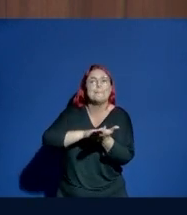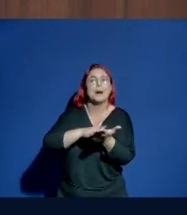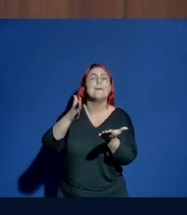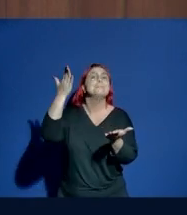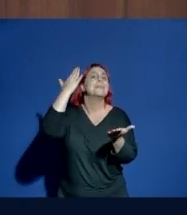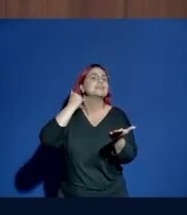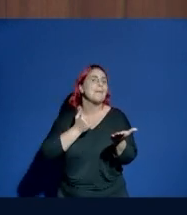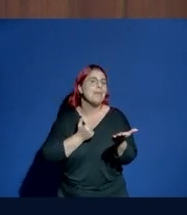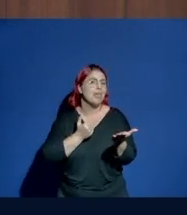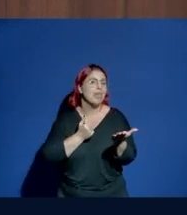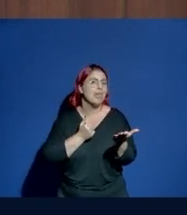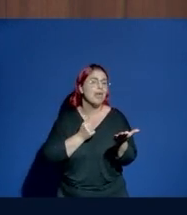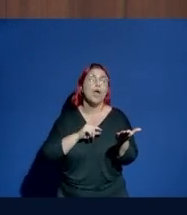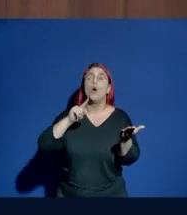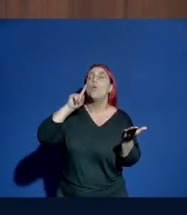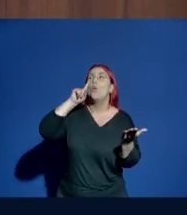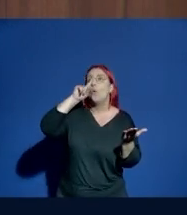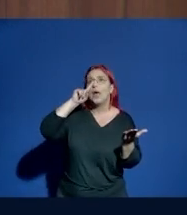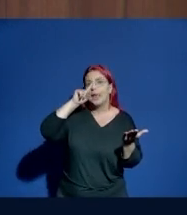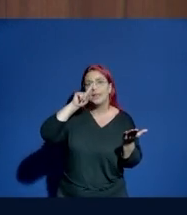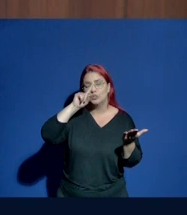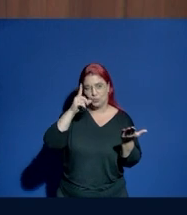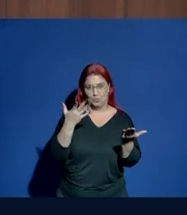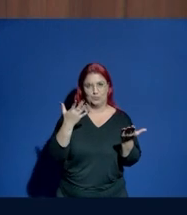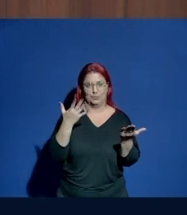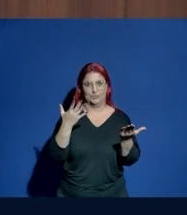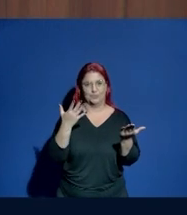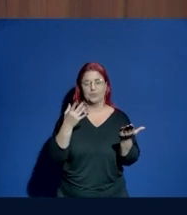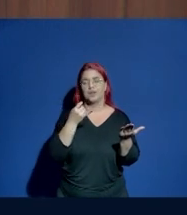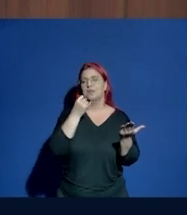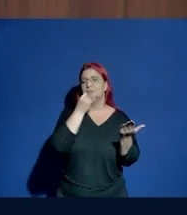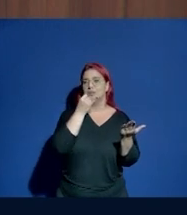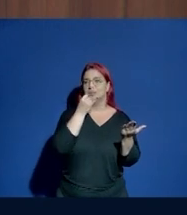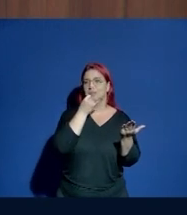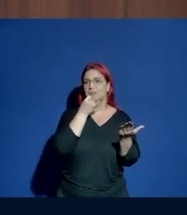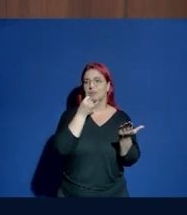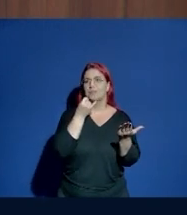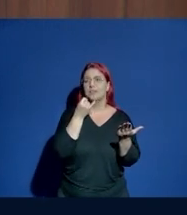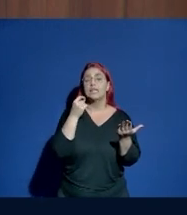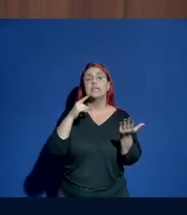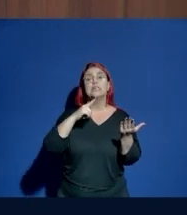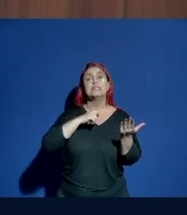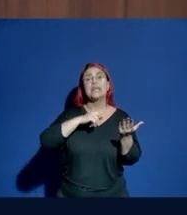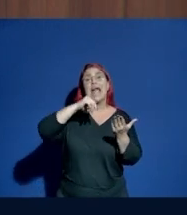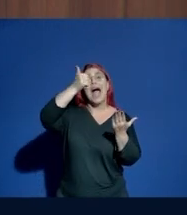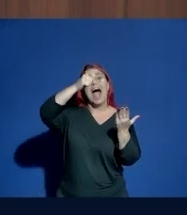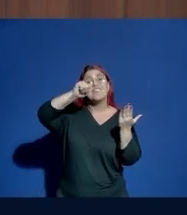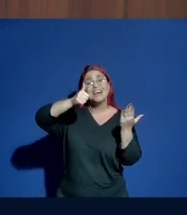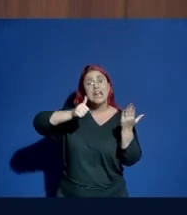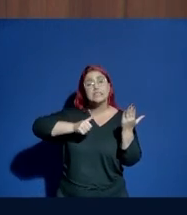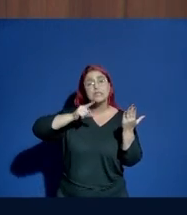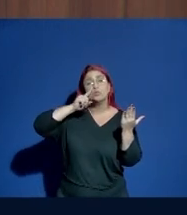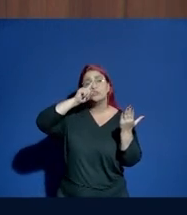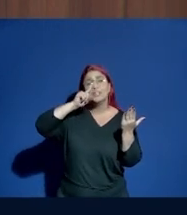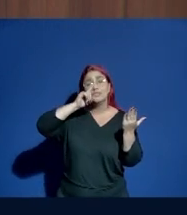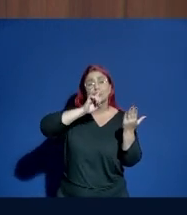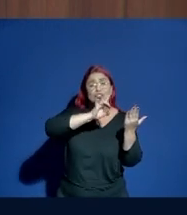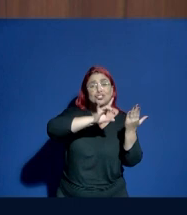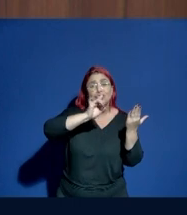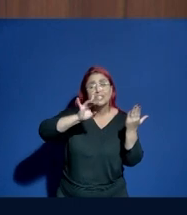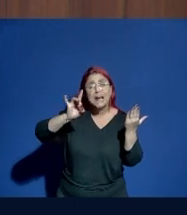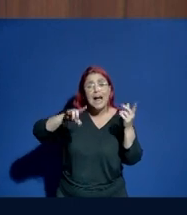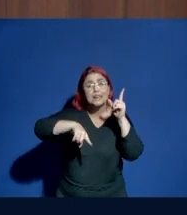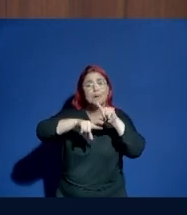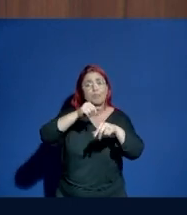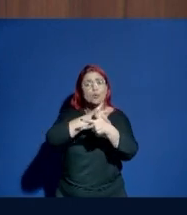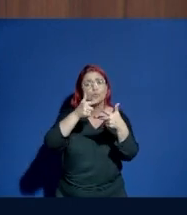o risco que hoje eles exigem avaliação de risco de cada produto brasileiro